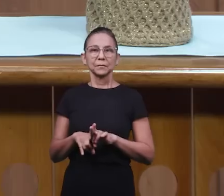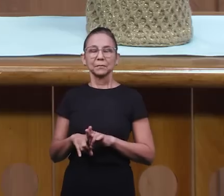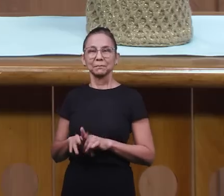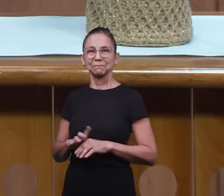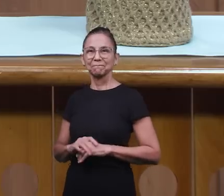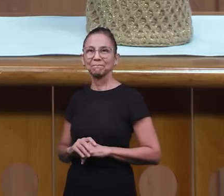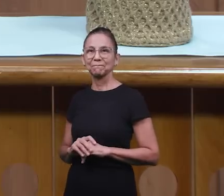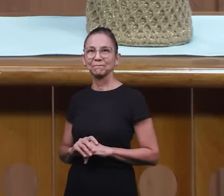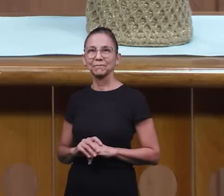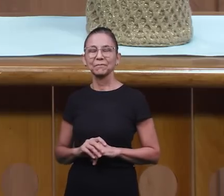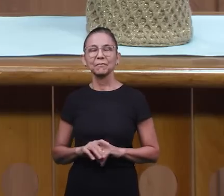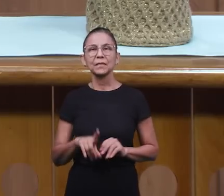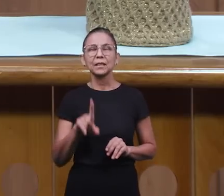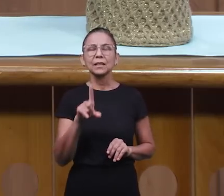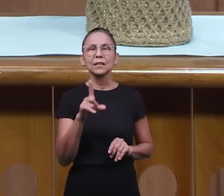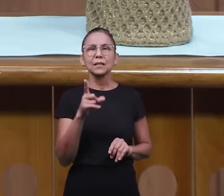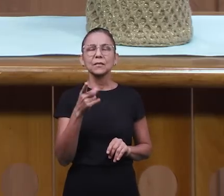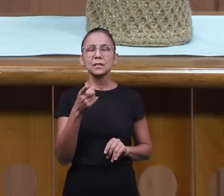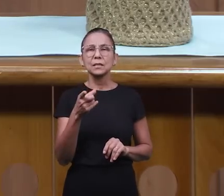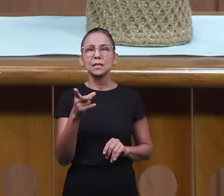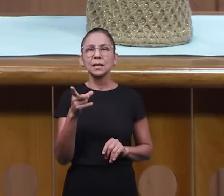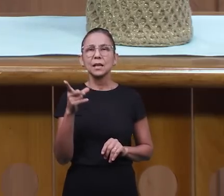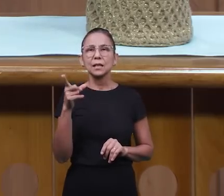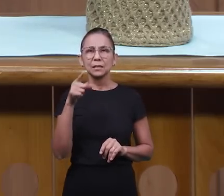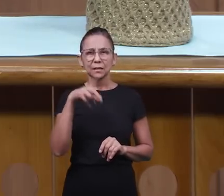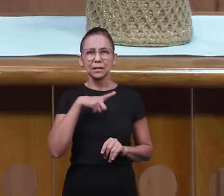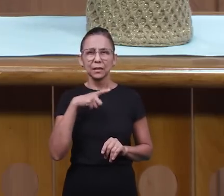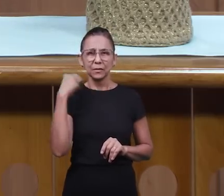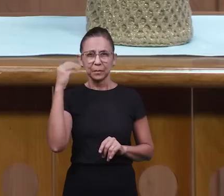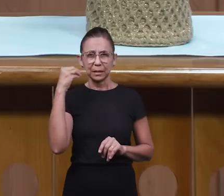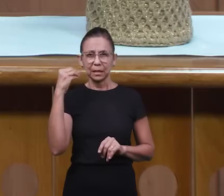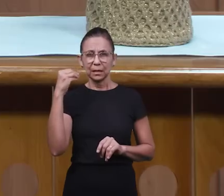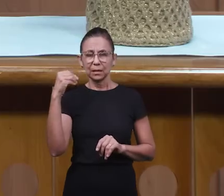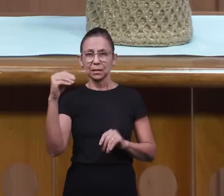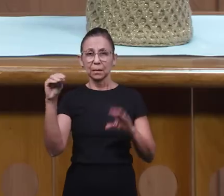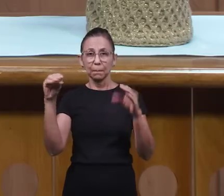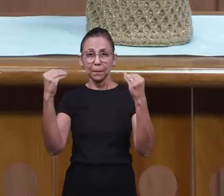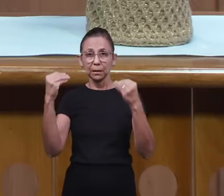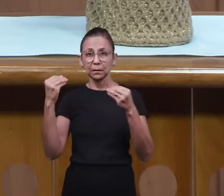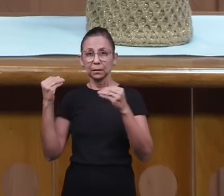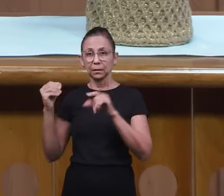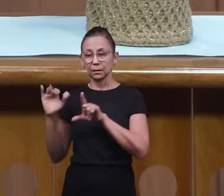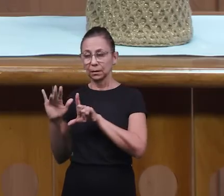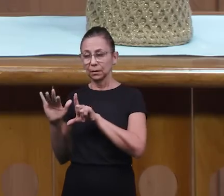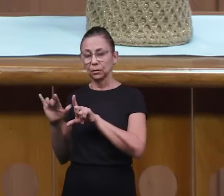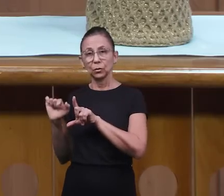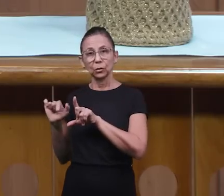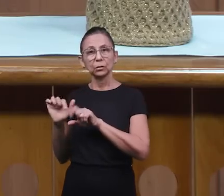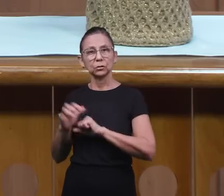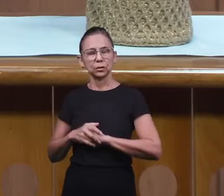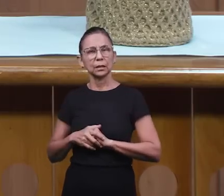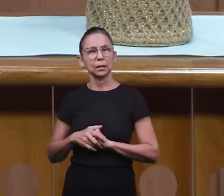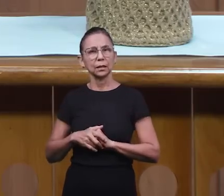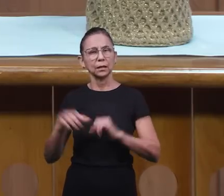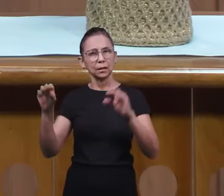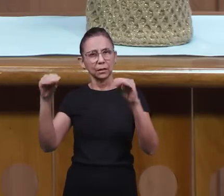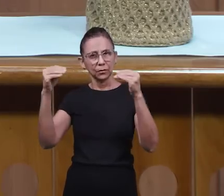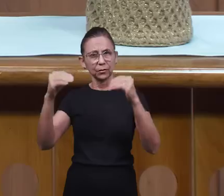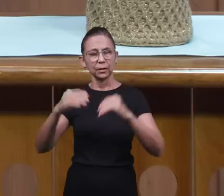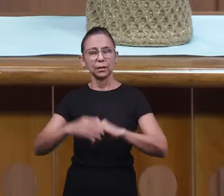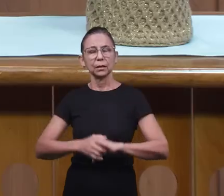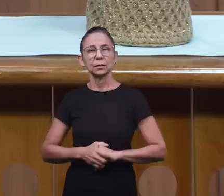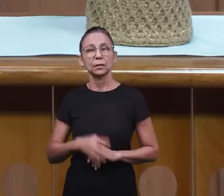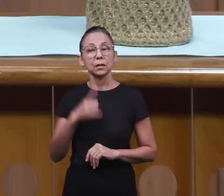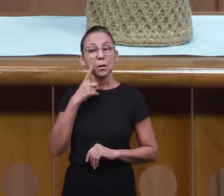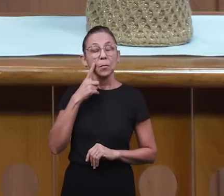teremos também que você nos conte a sua experiência. É o próximo QR Code agora. Você vai contar a sua experiência e enviar para